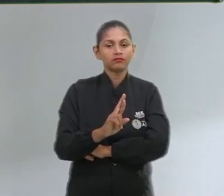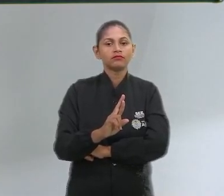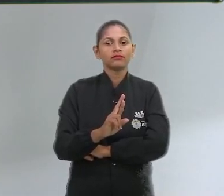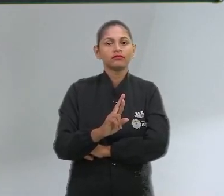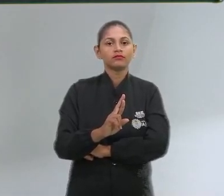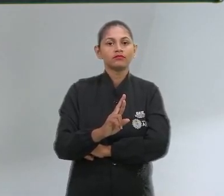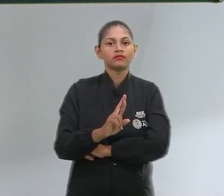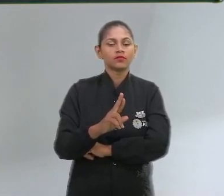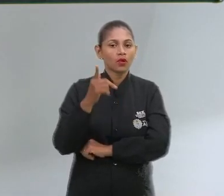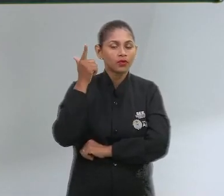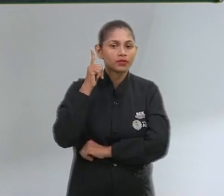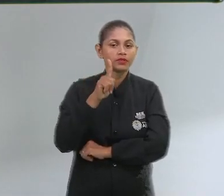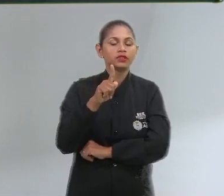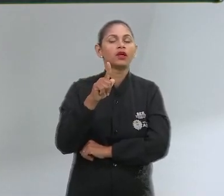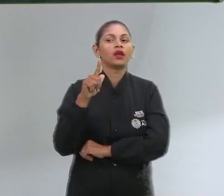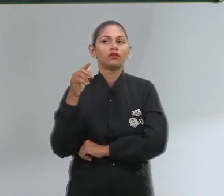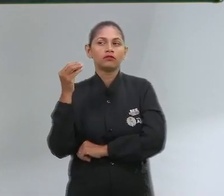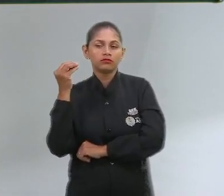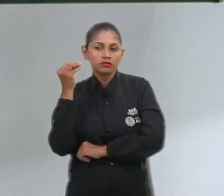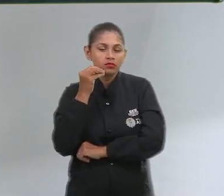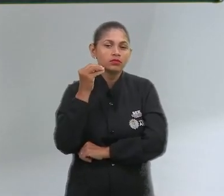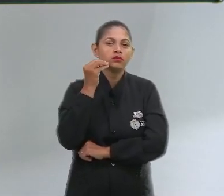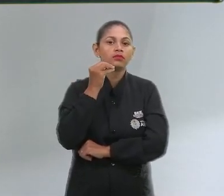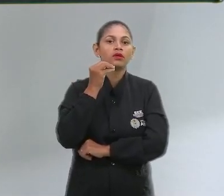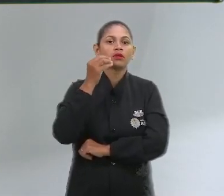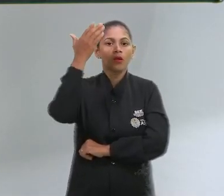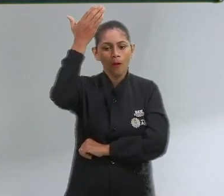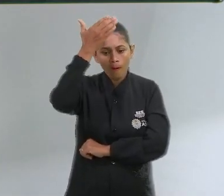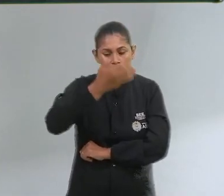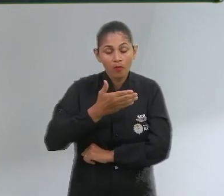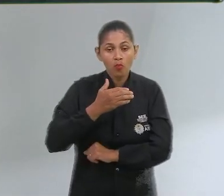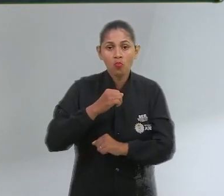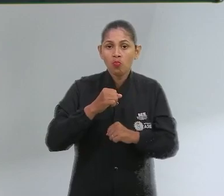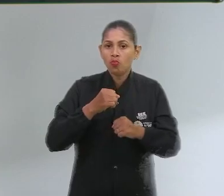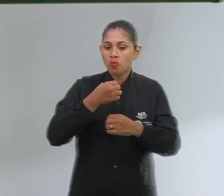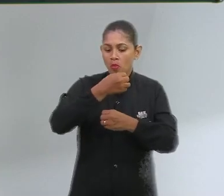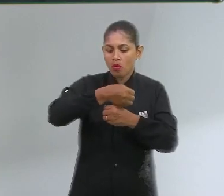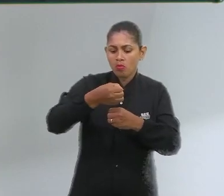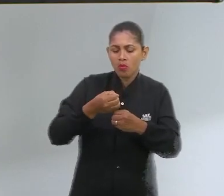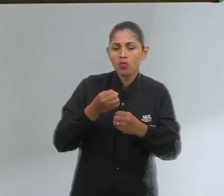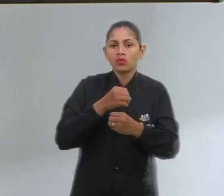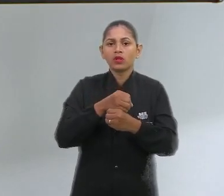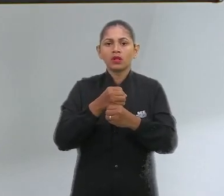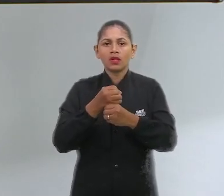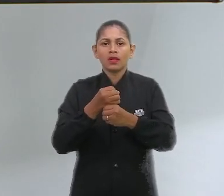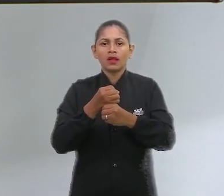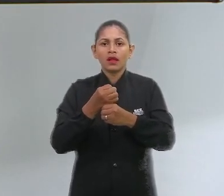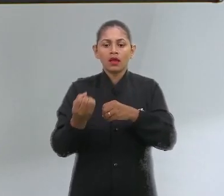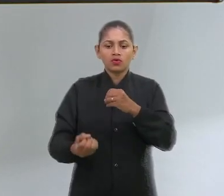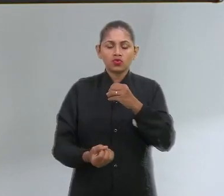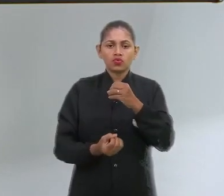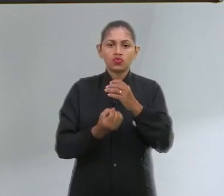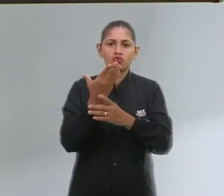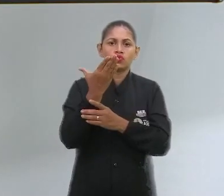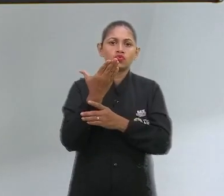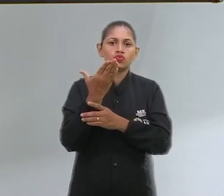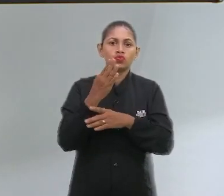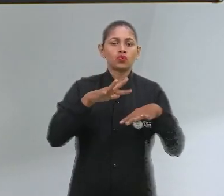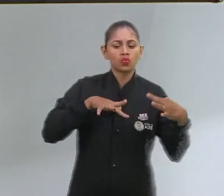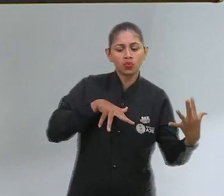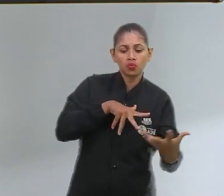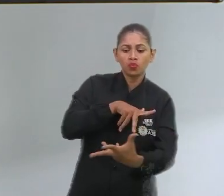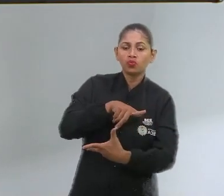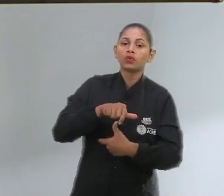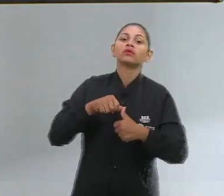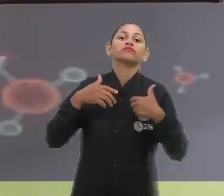obtidos e experimentados para que eu possa comprovar quais moléculas, quais átomos originaram o nosso lindo e maravilhoso universo.